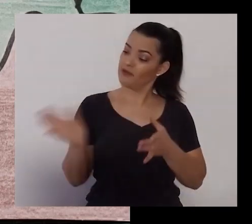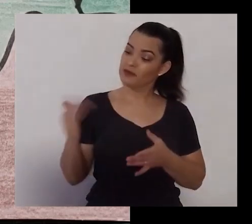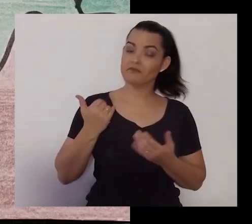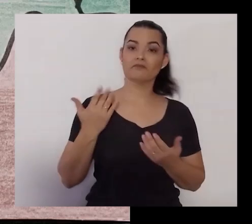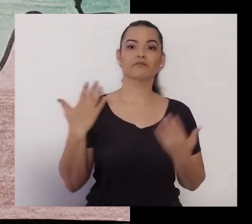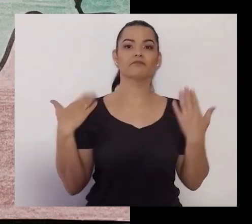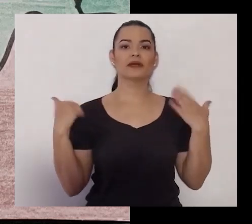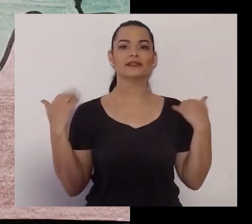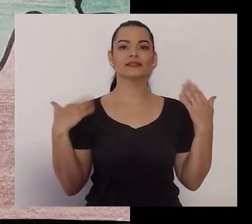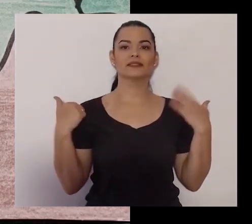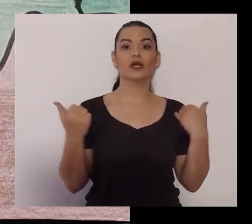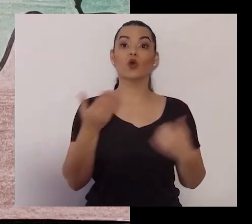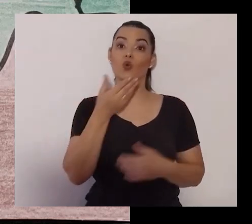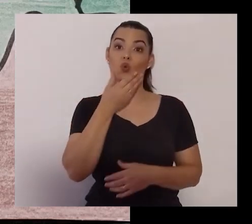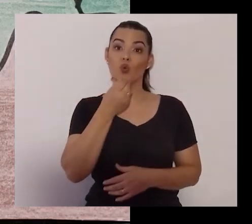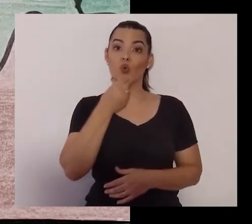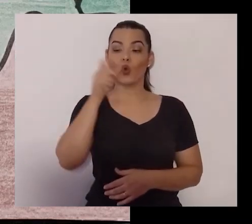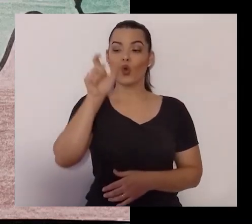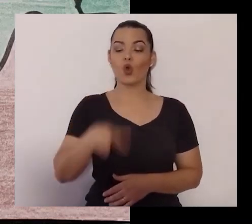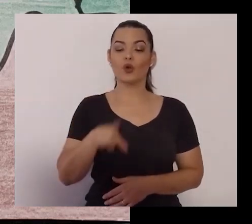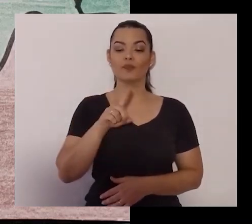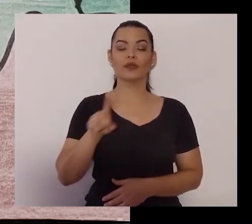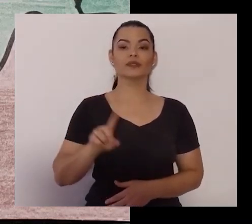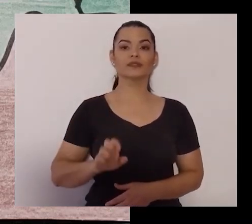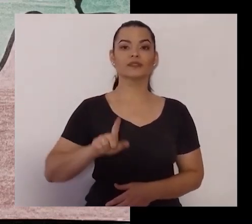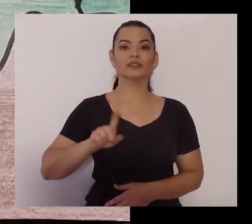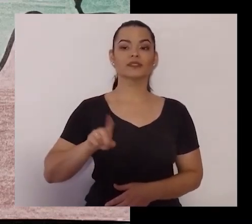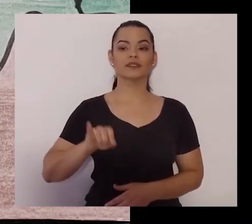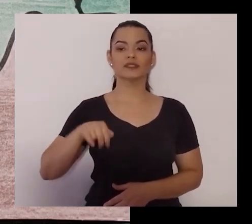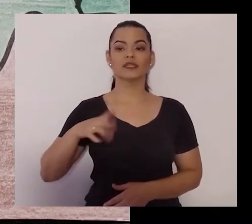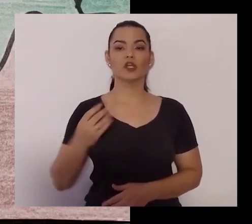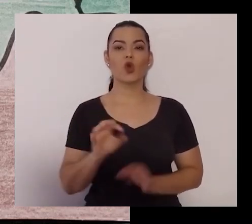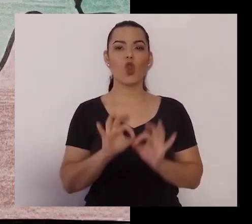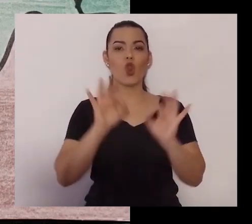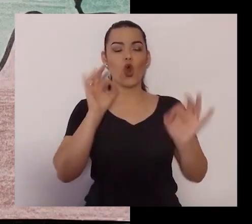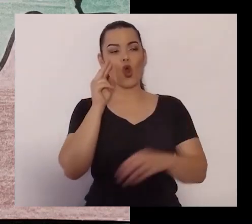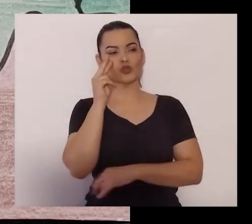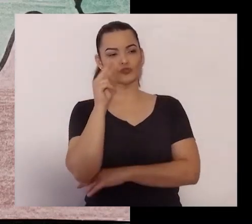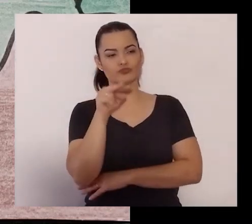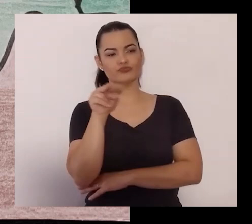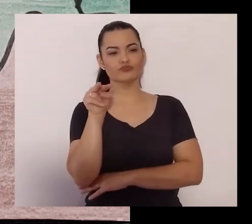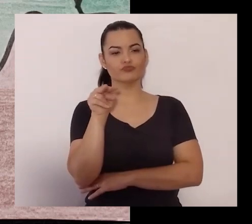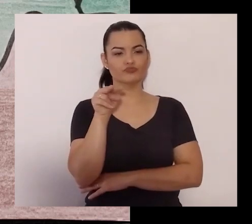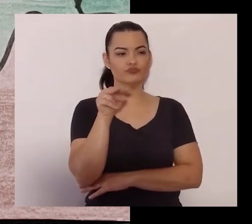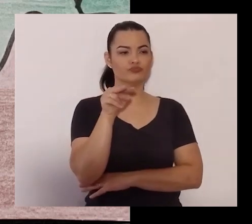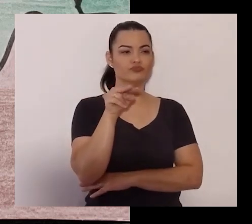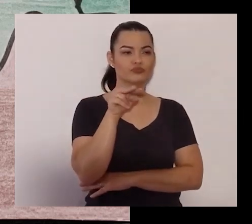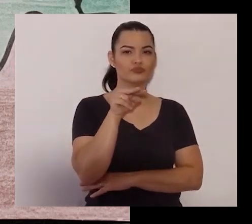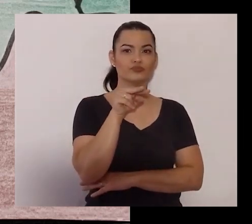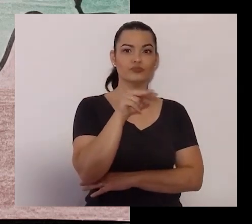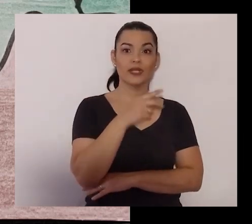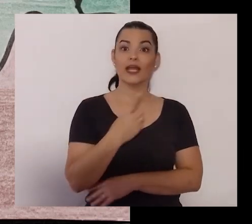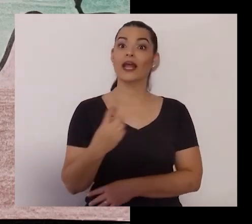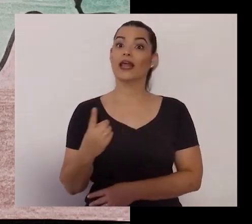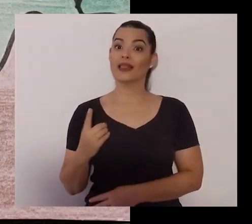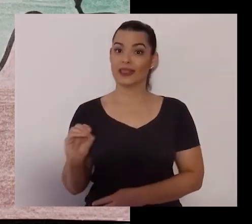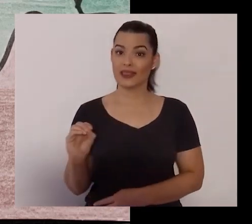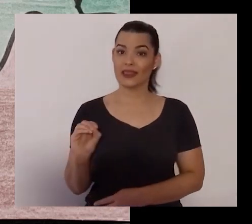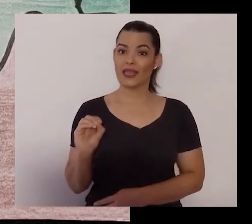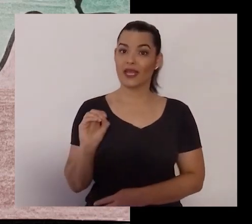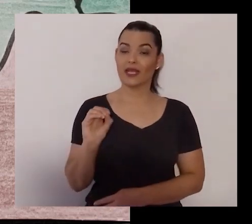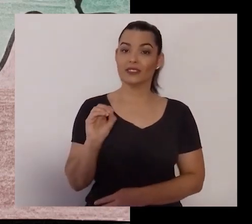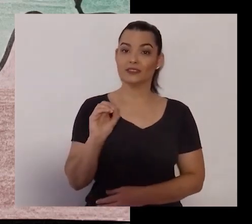Zezinho ficou de longe, olhando tudo. 10 pintinhos foram passear atrás de um monte